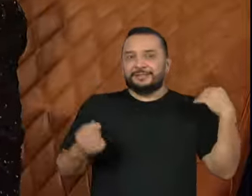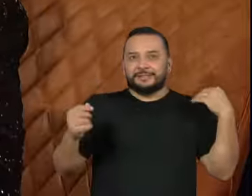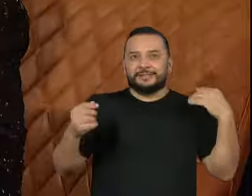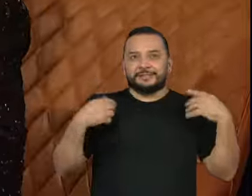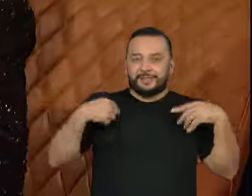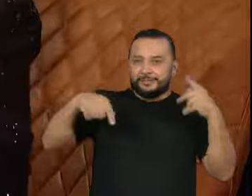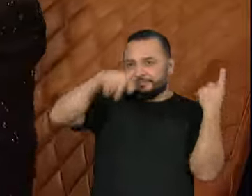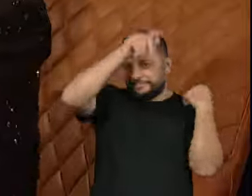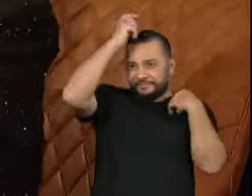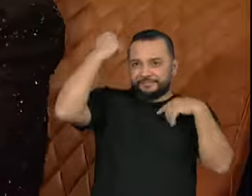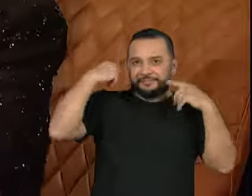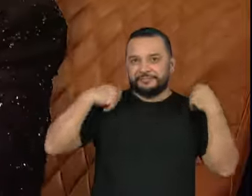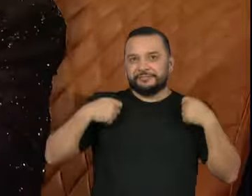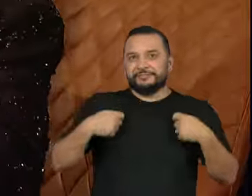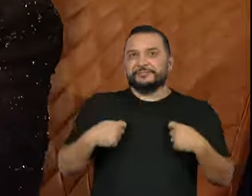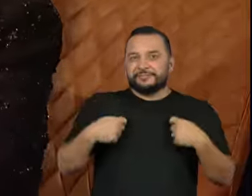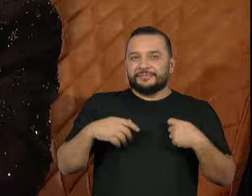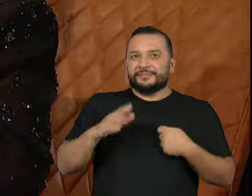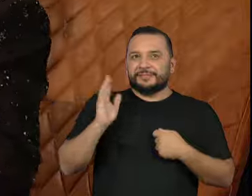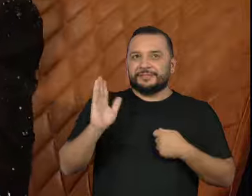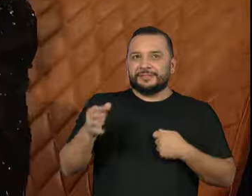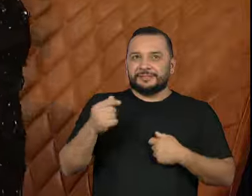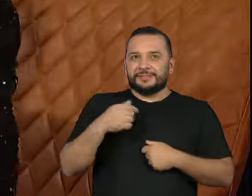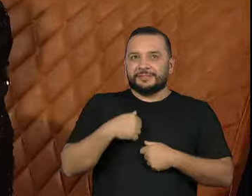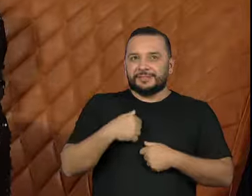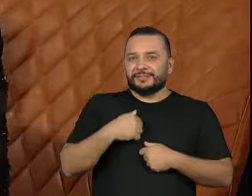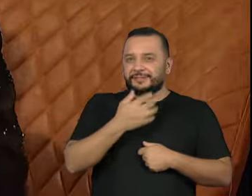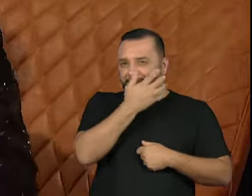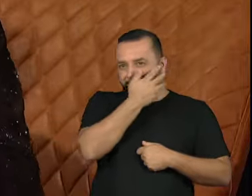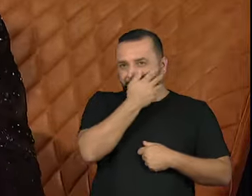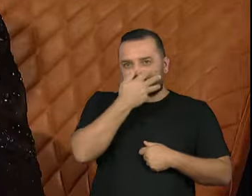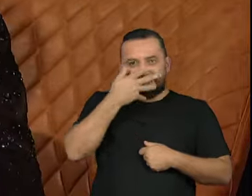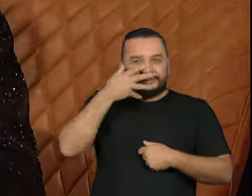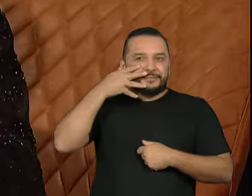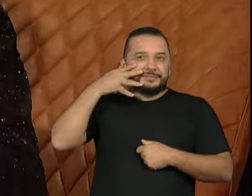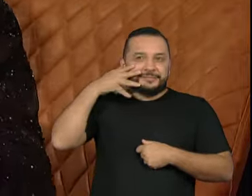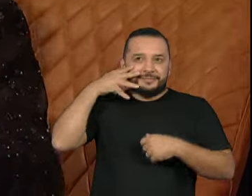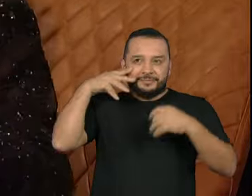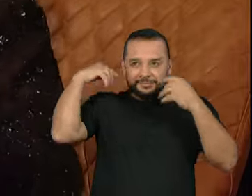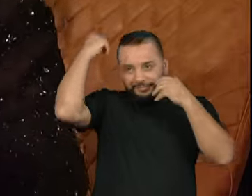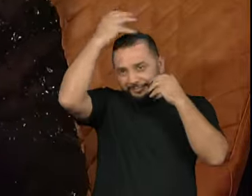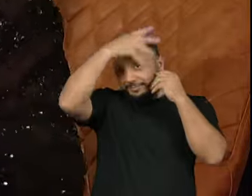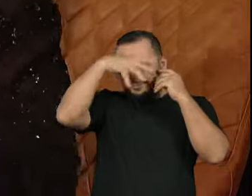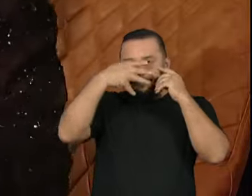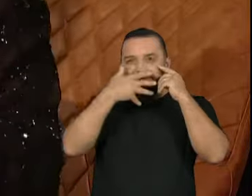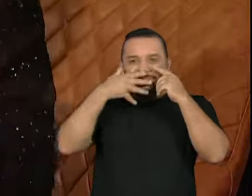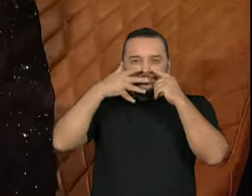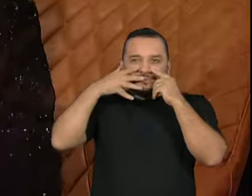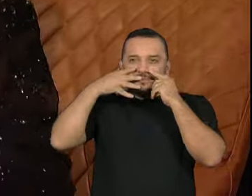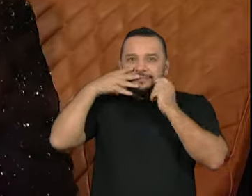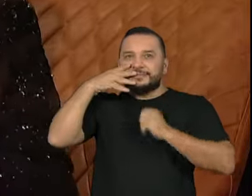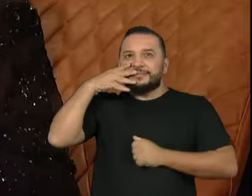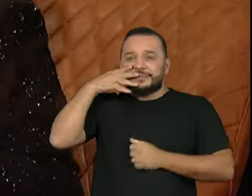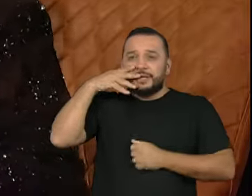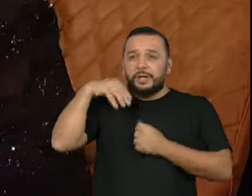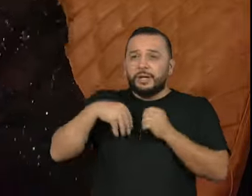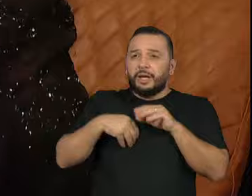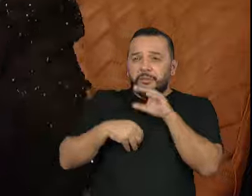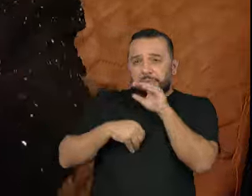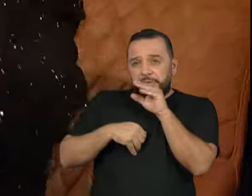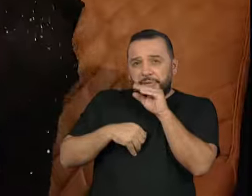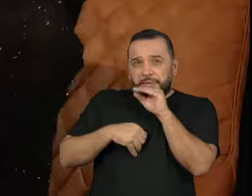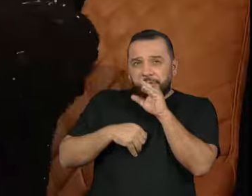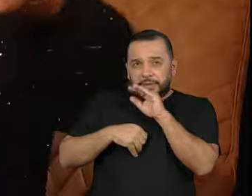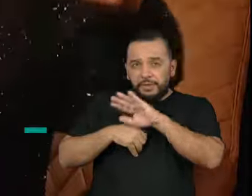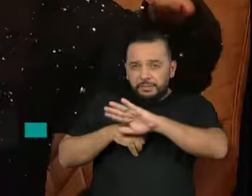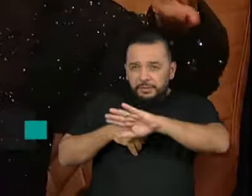peignoir, peguei um lenço, se eu tivesse muito resfriada, fiz uma voz de rouca,